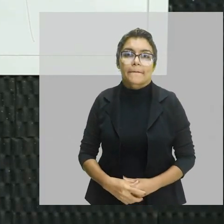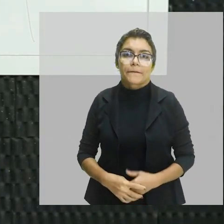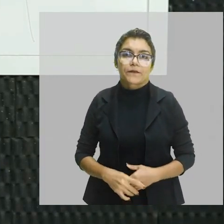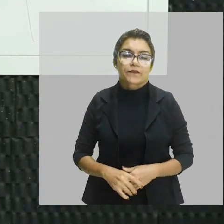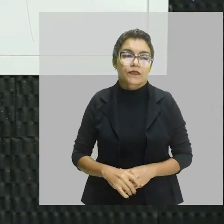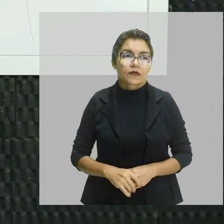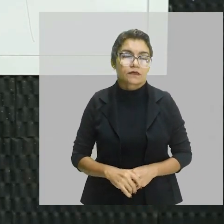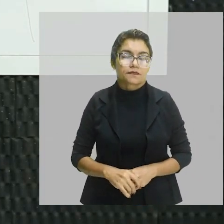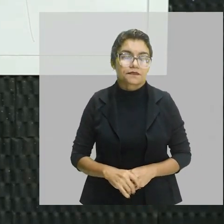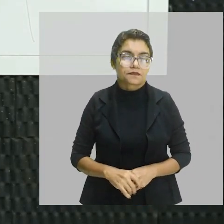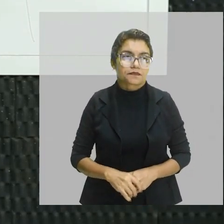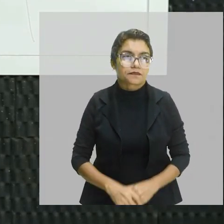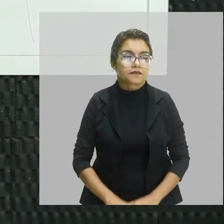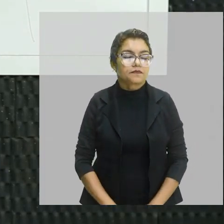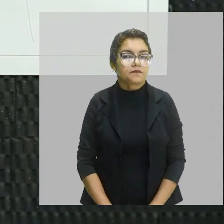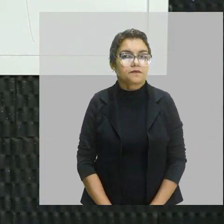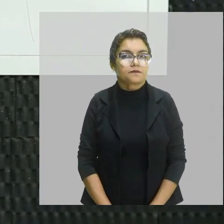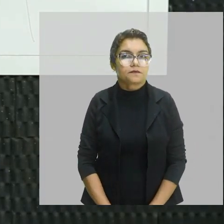é a potência.